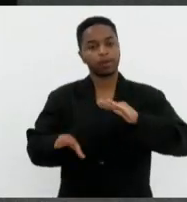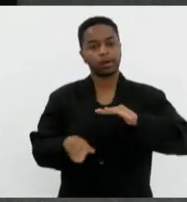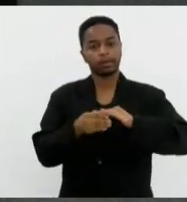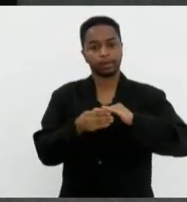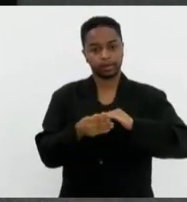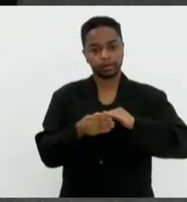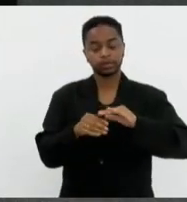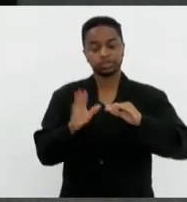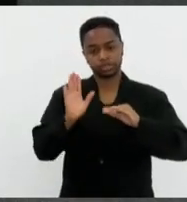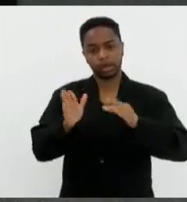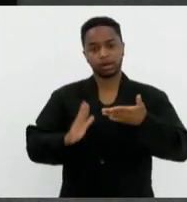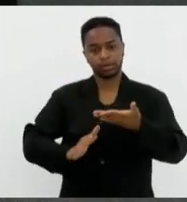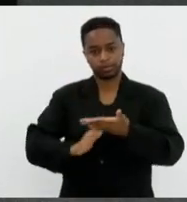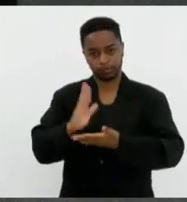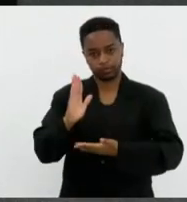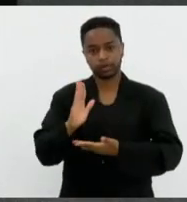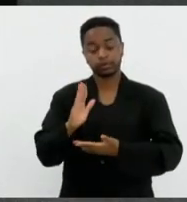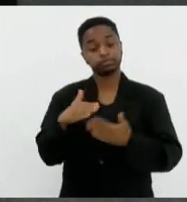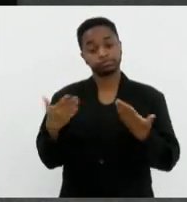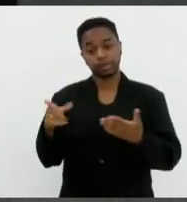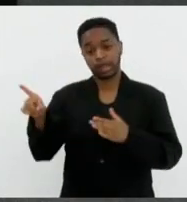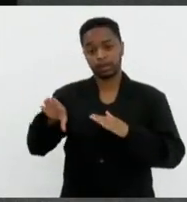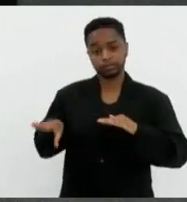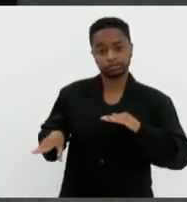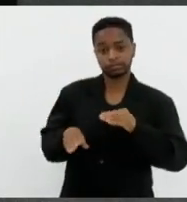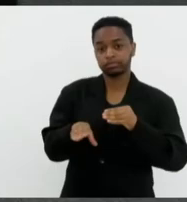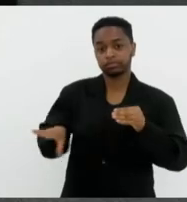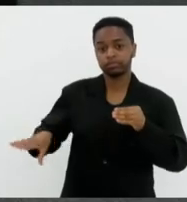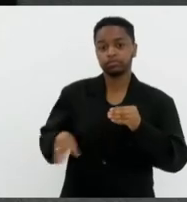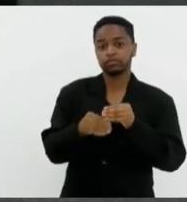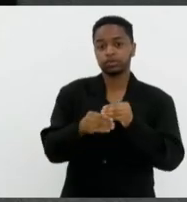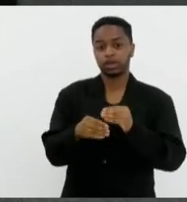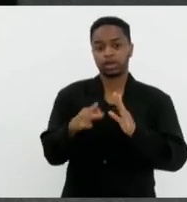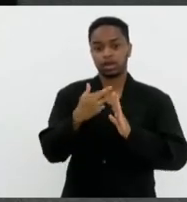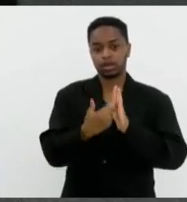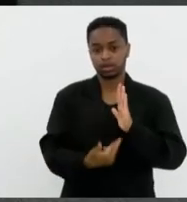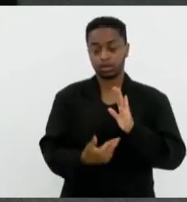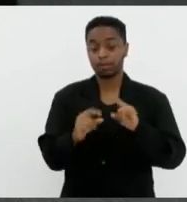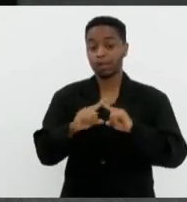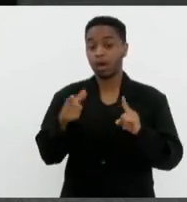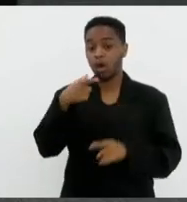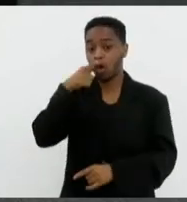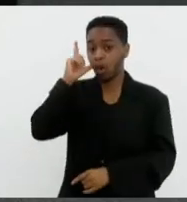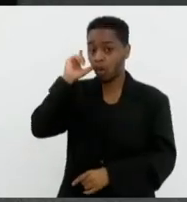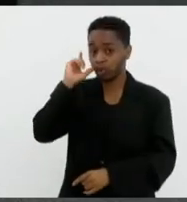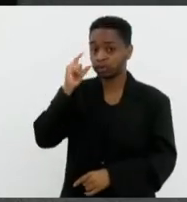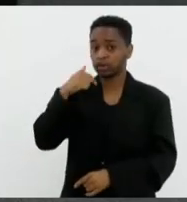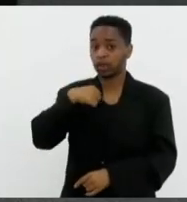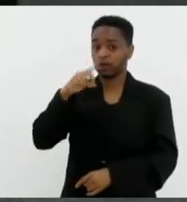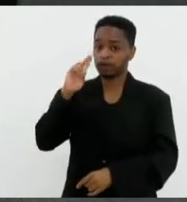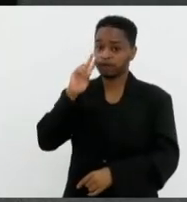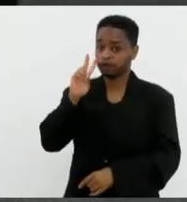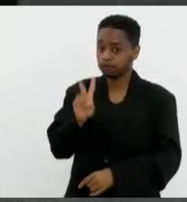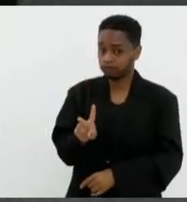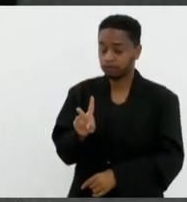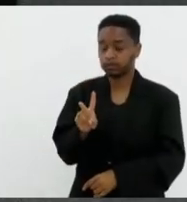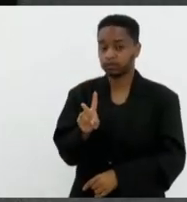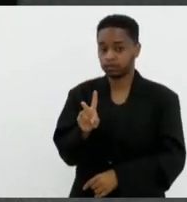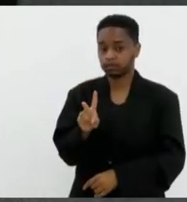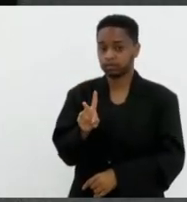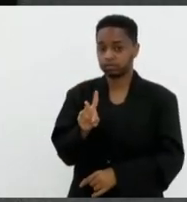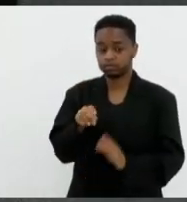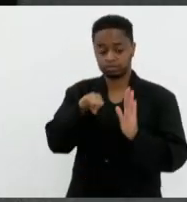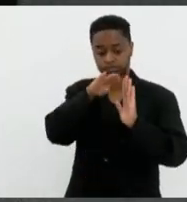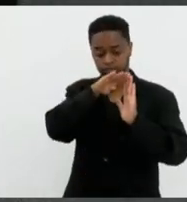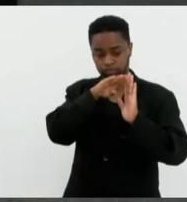foi aprovada e ele incorporou no relatório dele. Ontem eu estava vendo na ordem